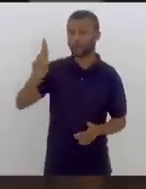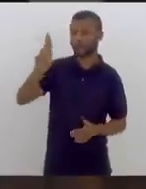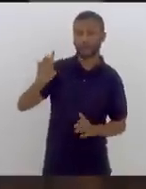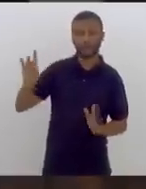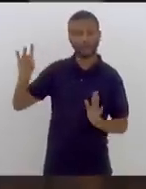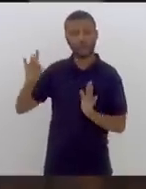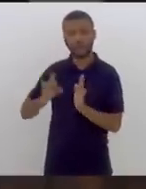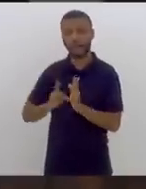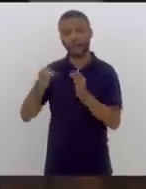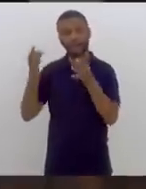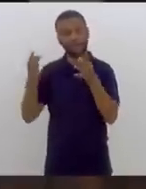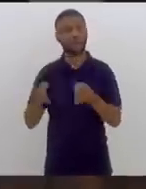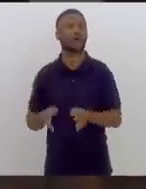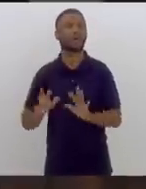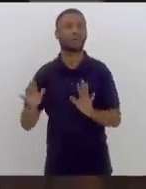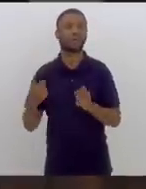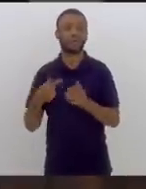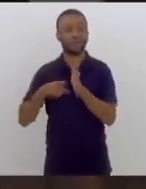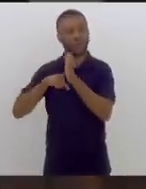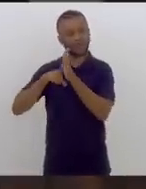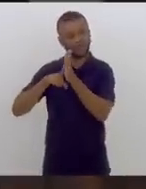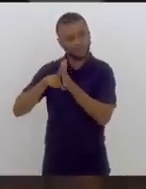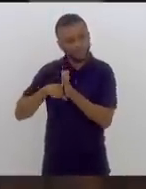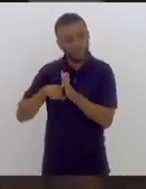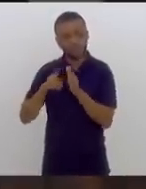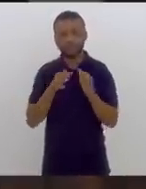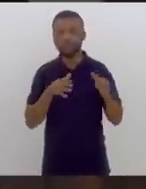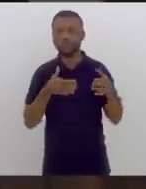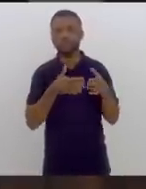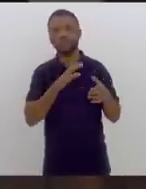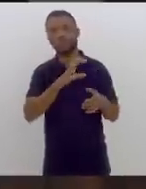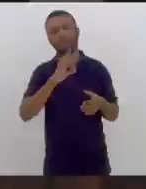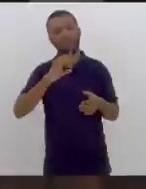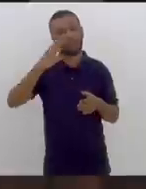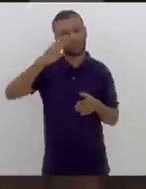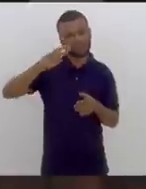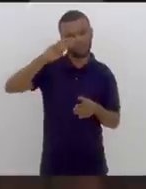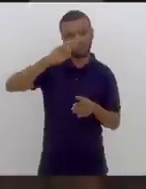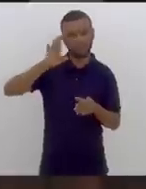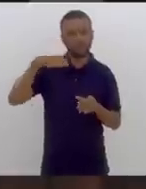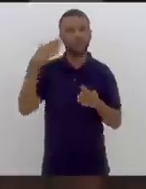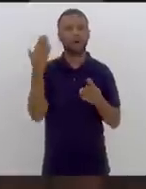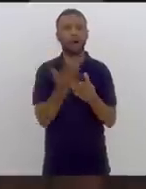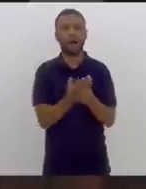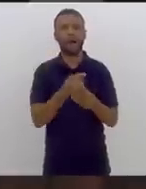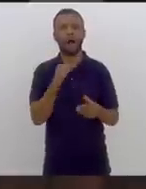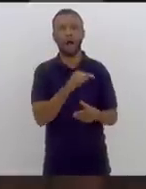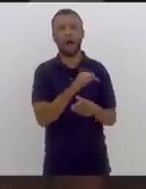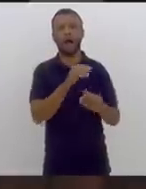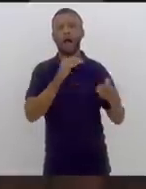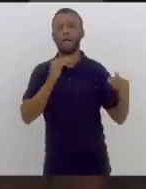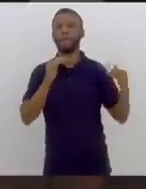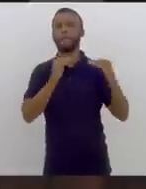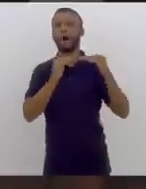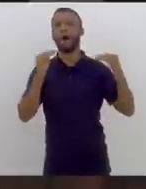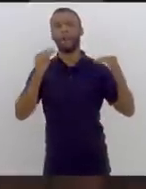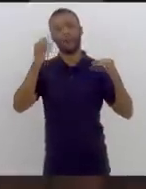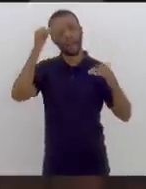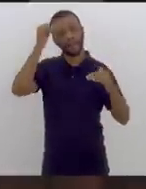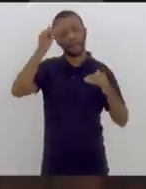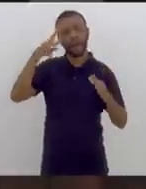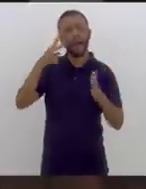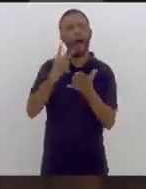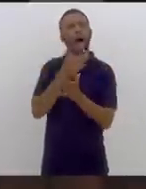na realidade tem que ser apurar ver se a corregedoria quem é para que possa responder à altura para que isso venha acontecer